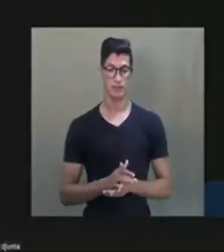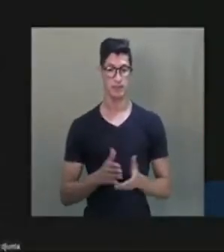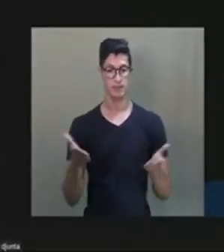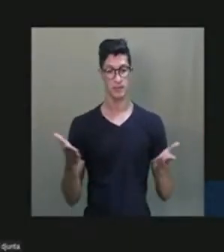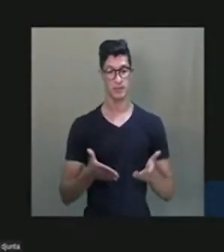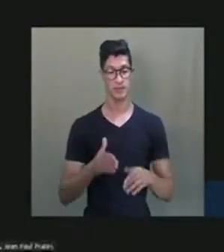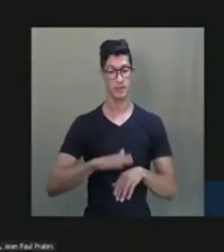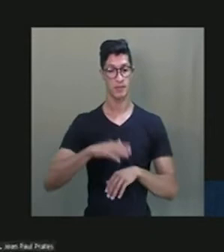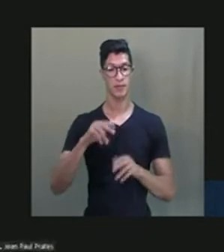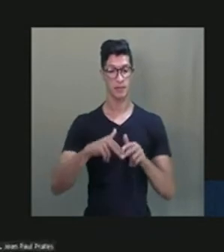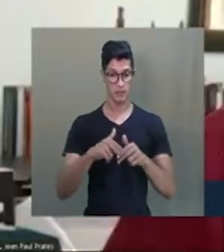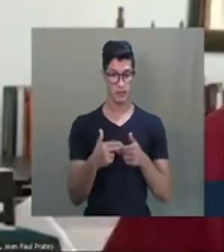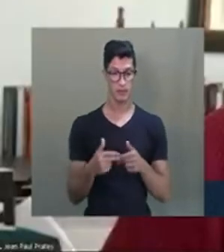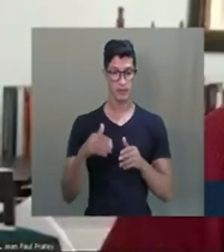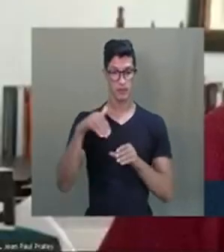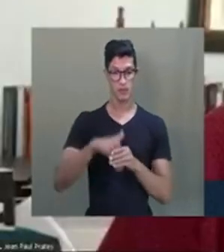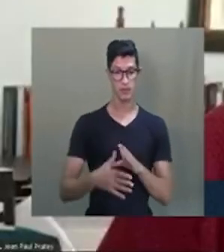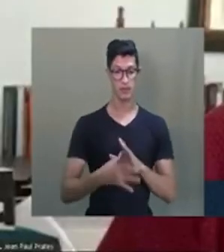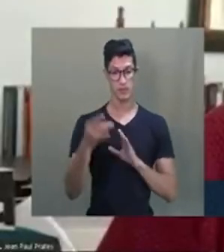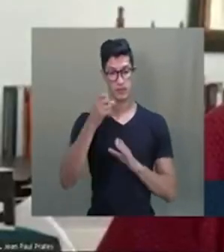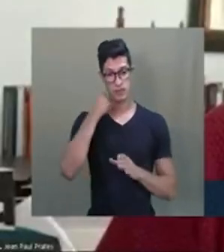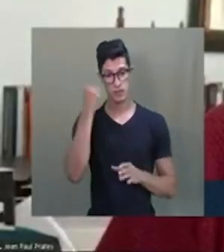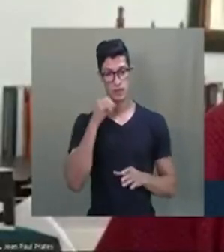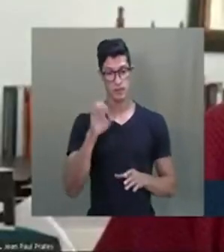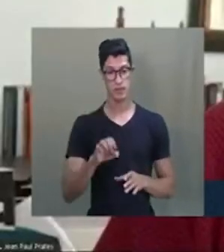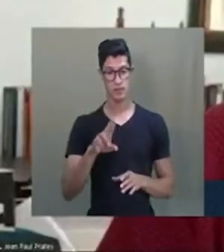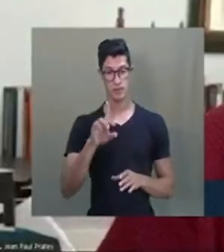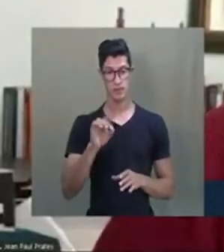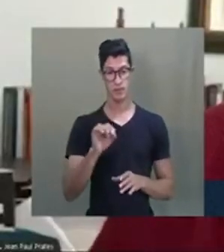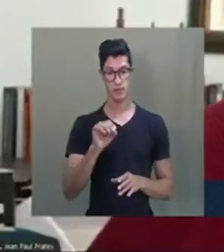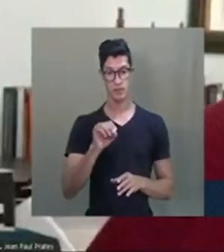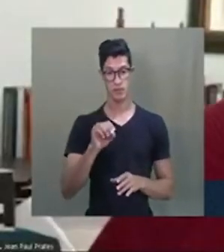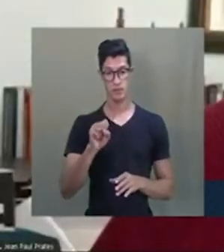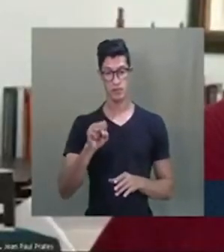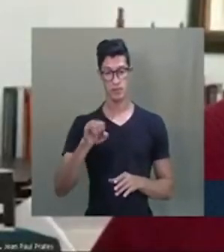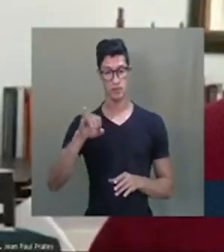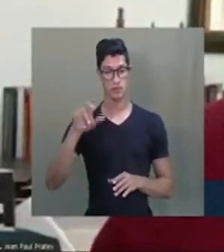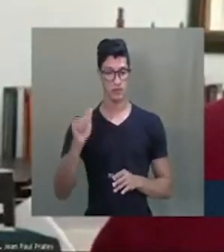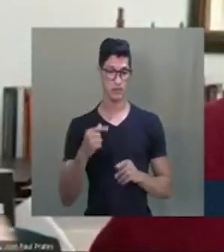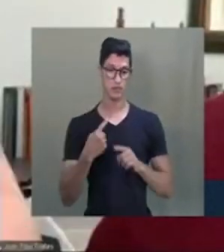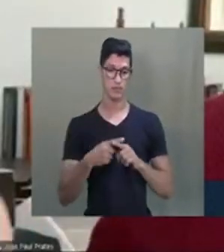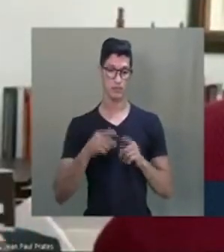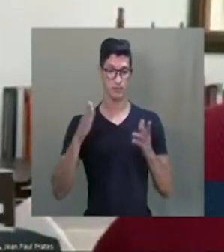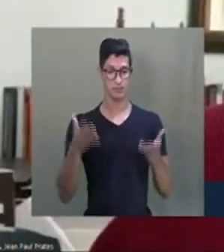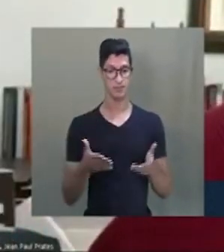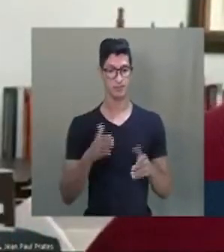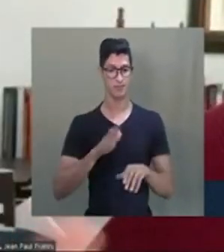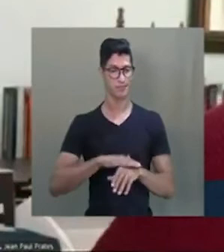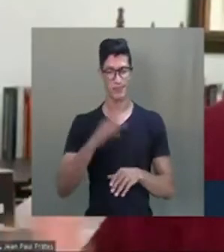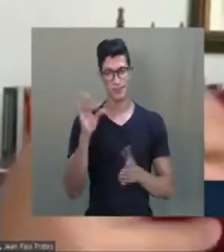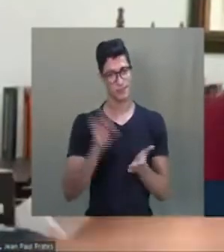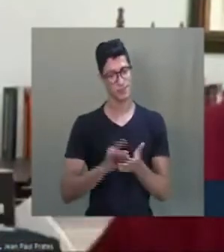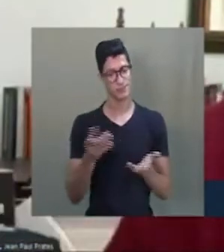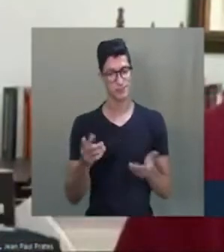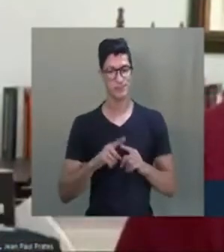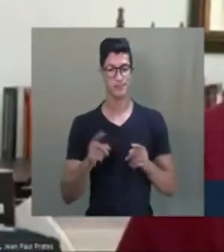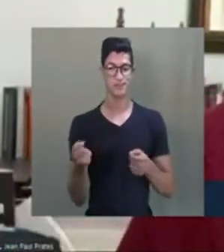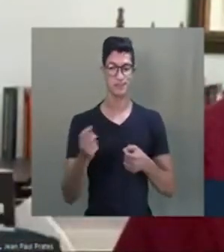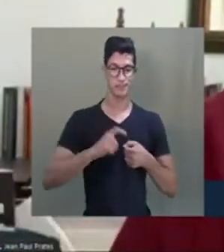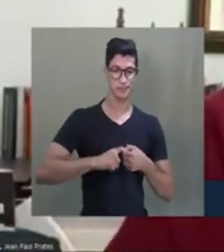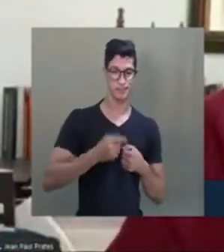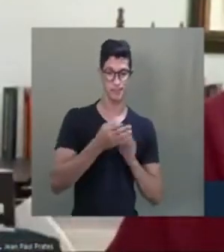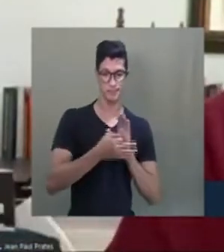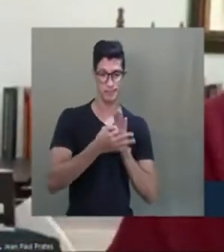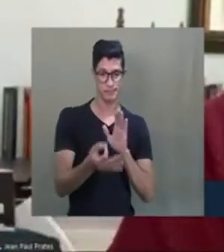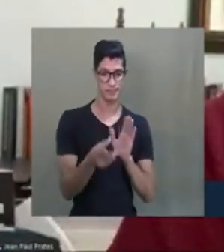aí mais uma razão para votar o destaque, senador Eudócio. Porque seria completamente absurdo. Mas vamos voltar aqui para o